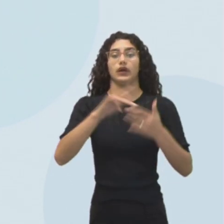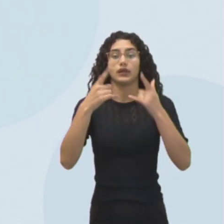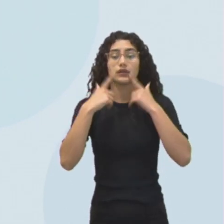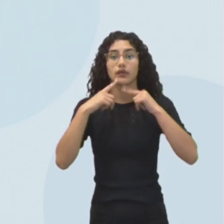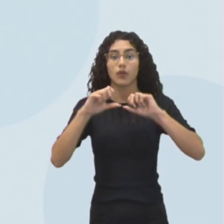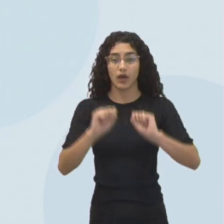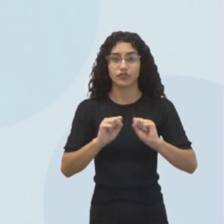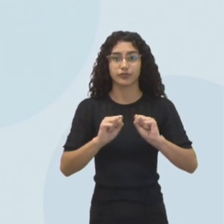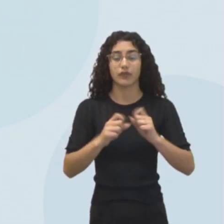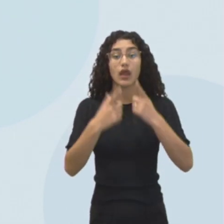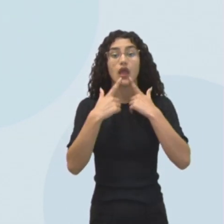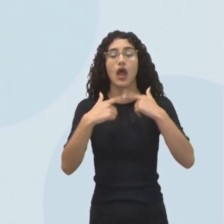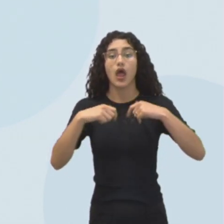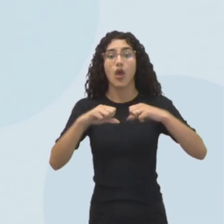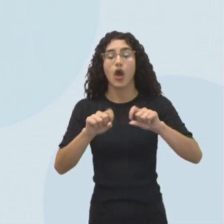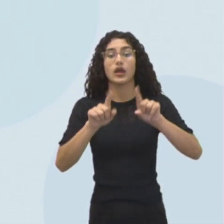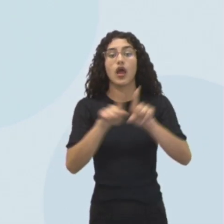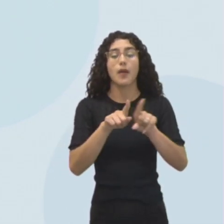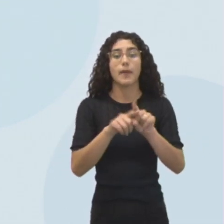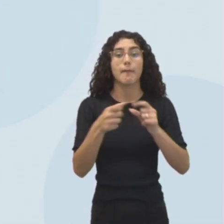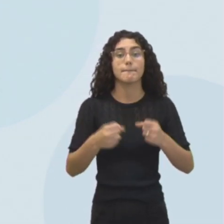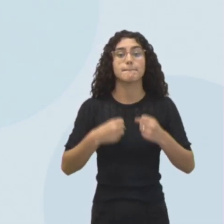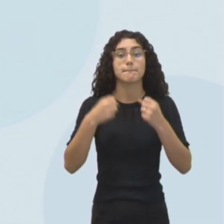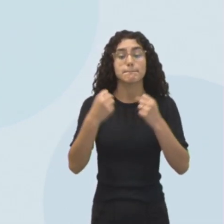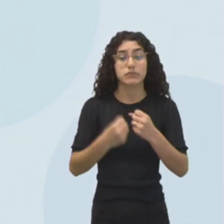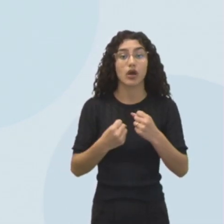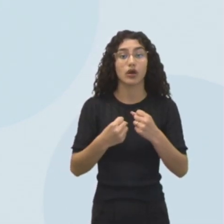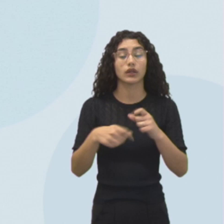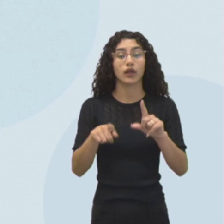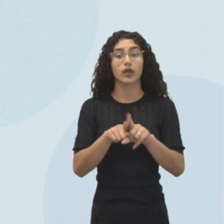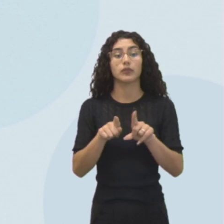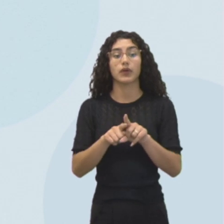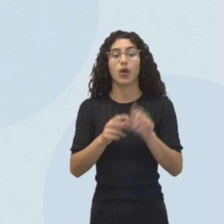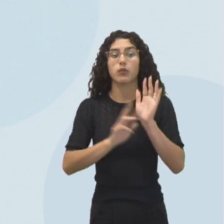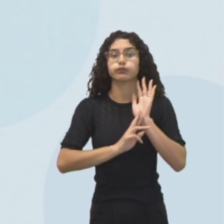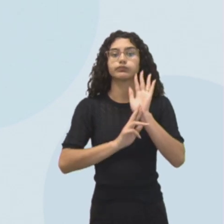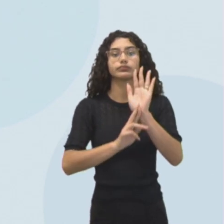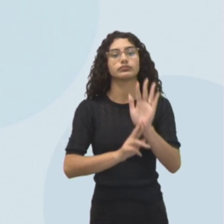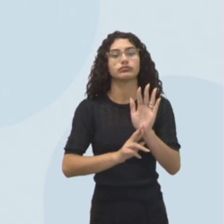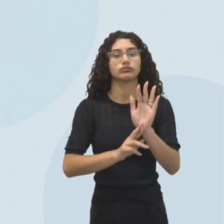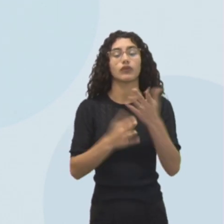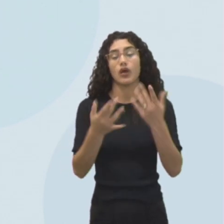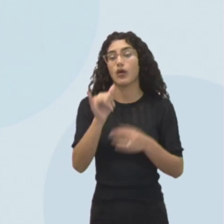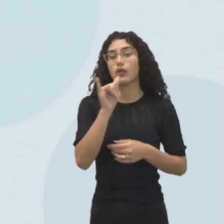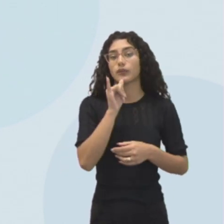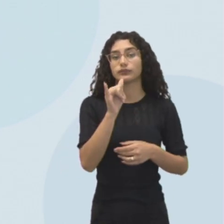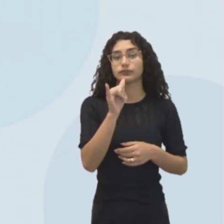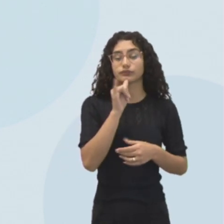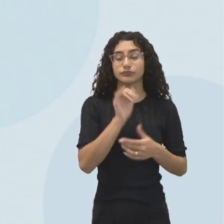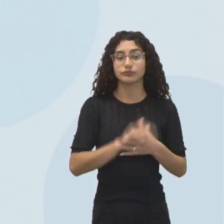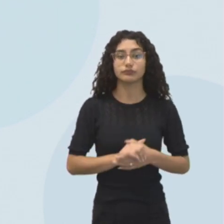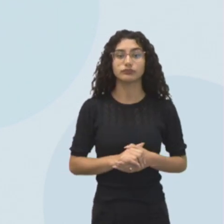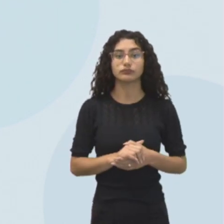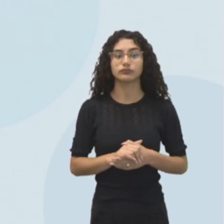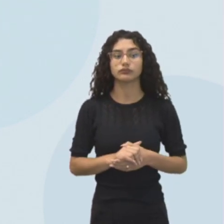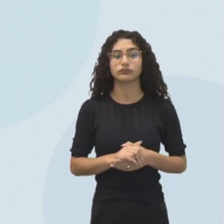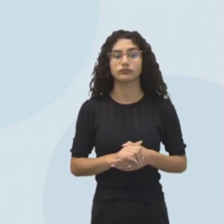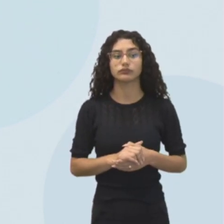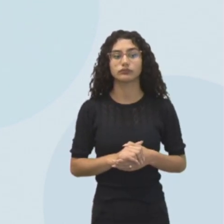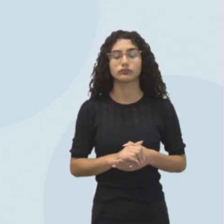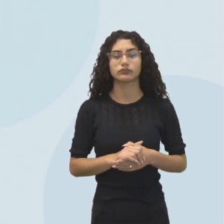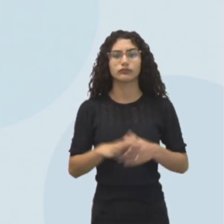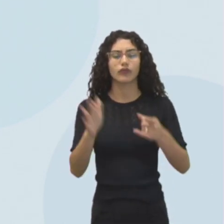essas linguagens, elas podem também estar superpostas. Então, vou dar um exemplo básico aqui.